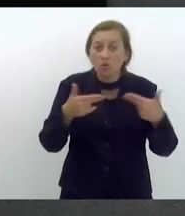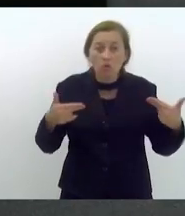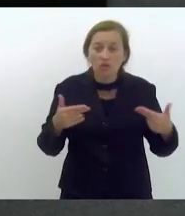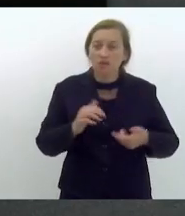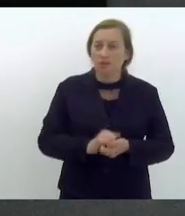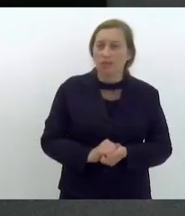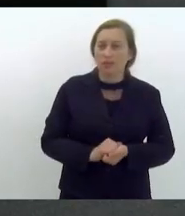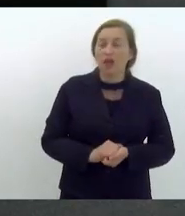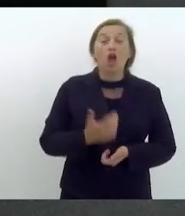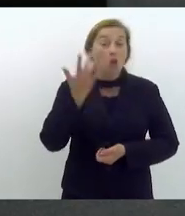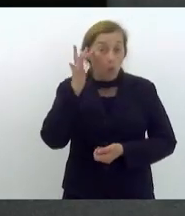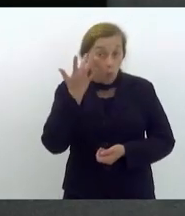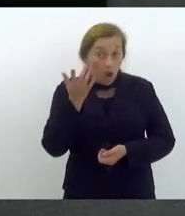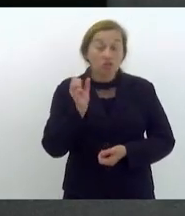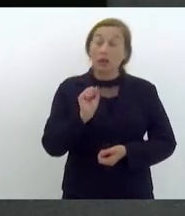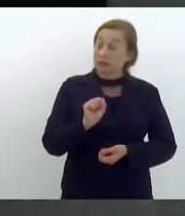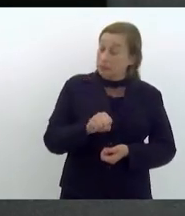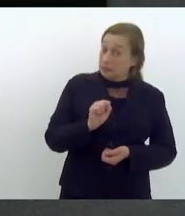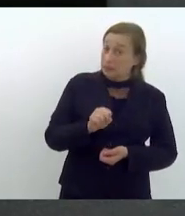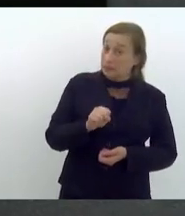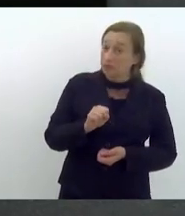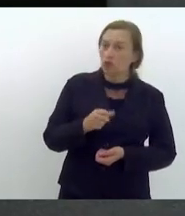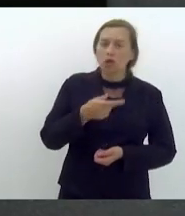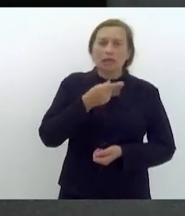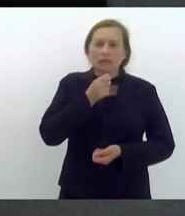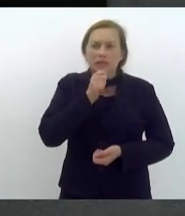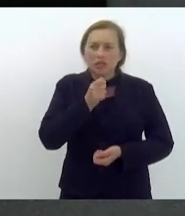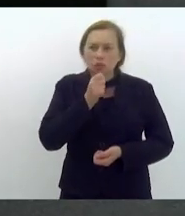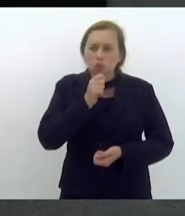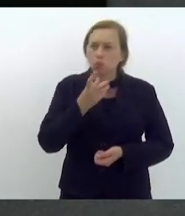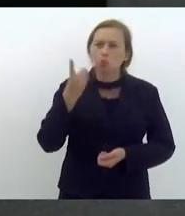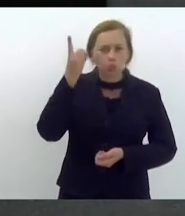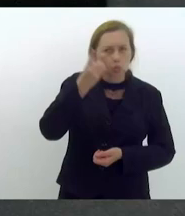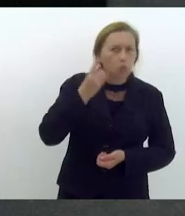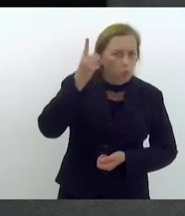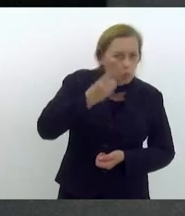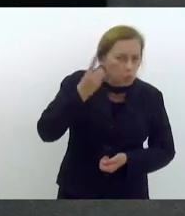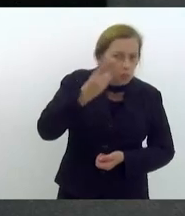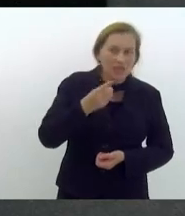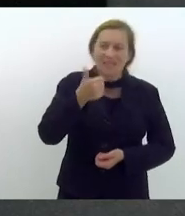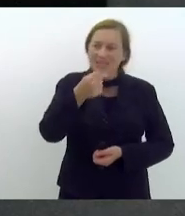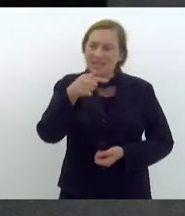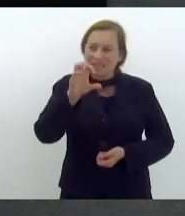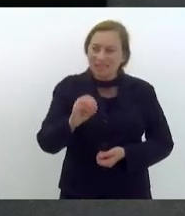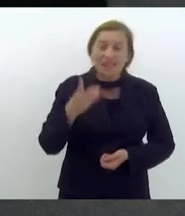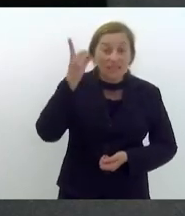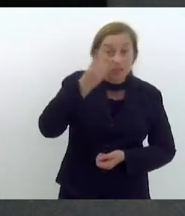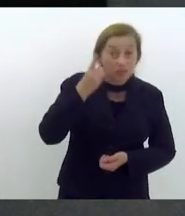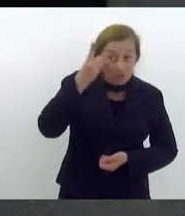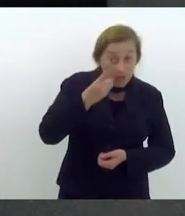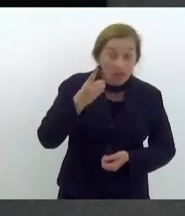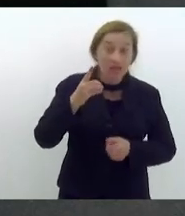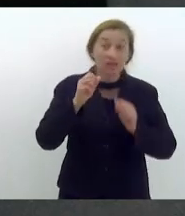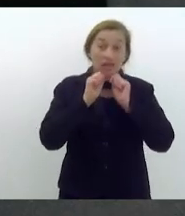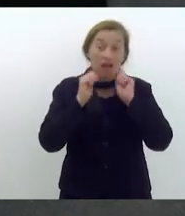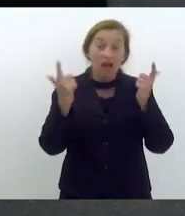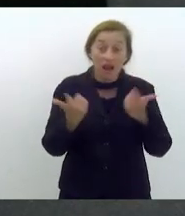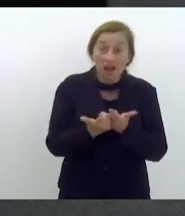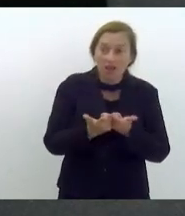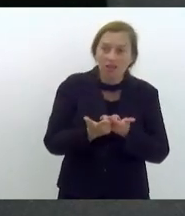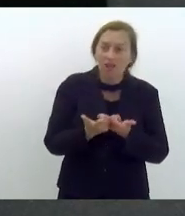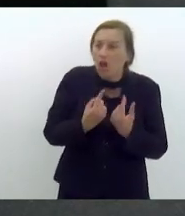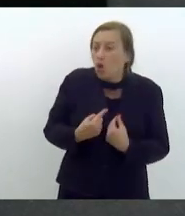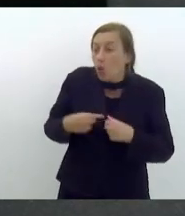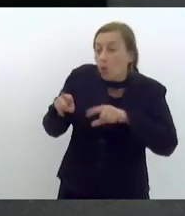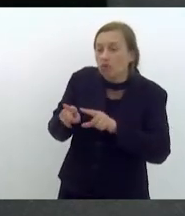eu acho Aí sim que nenhum Deputado nenhum dos 70 deputados desta Assembleia será